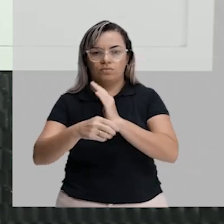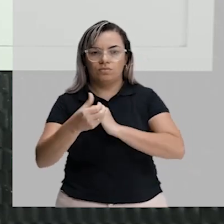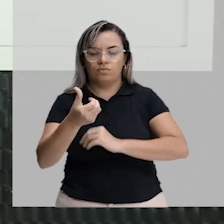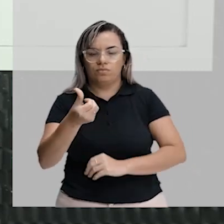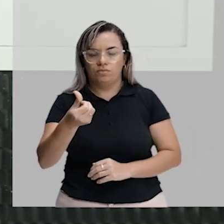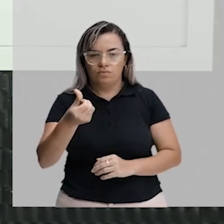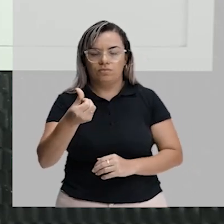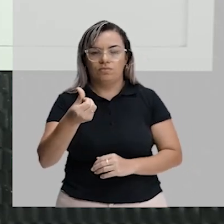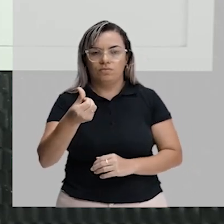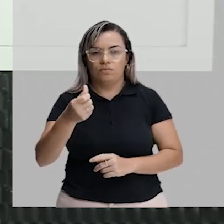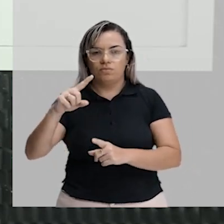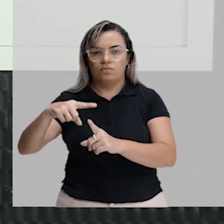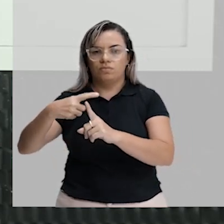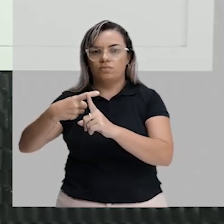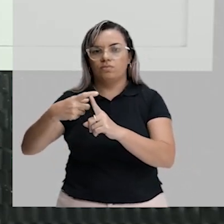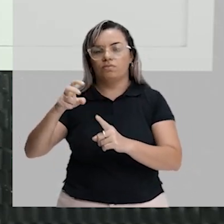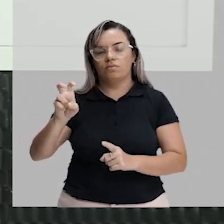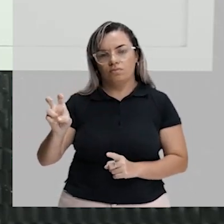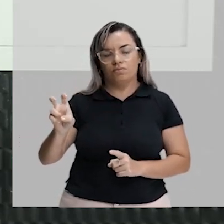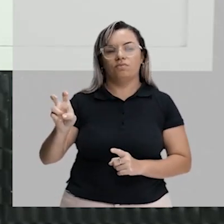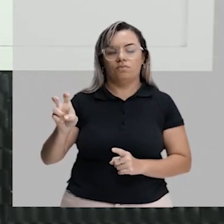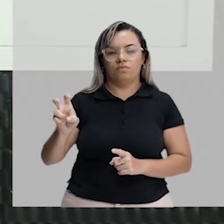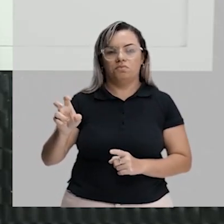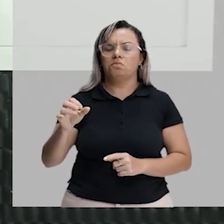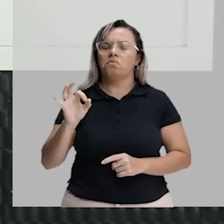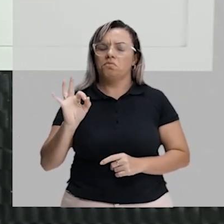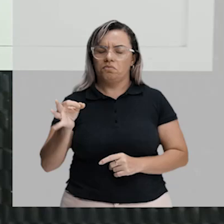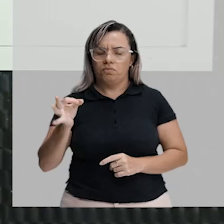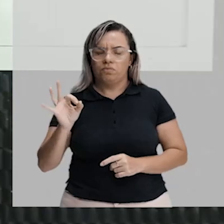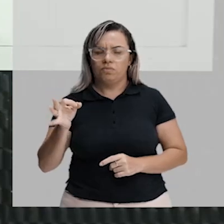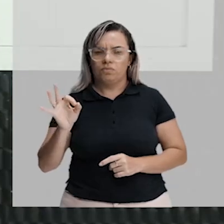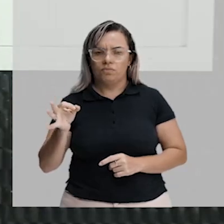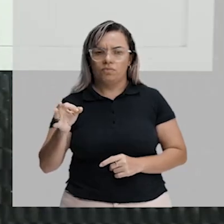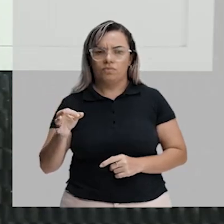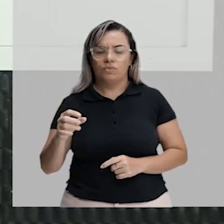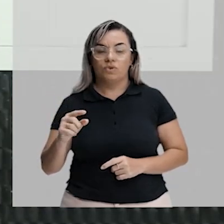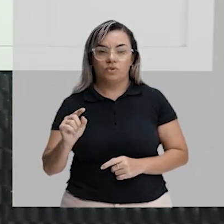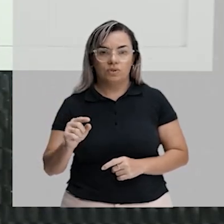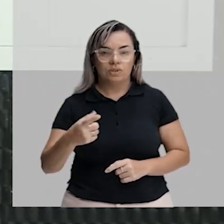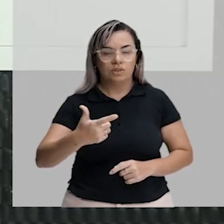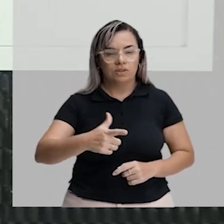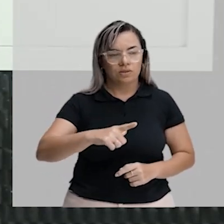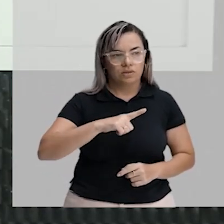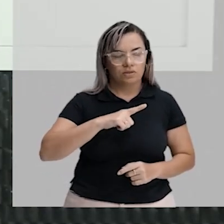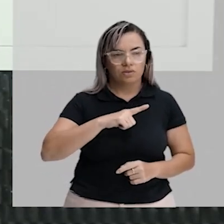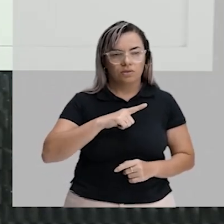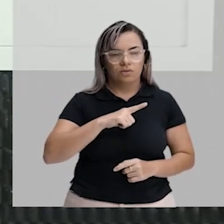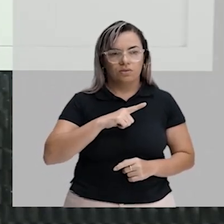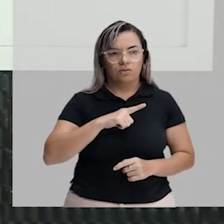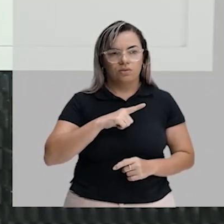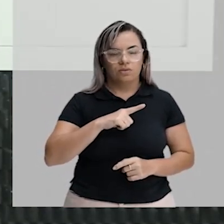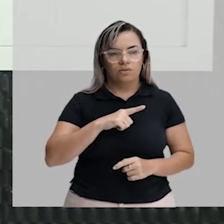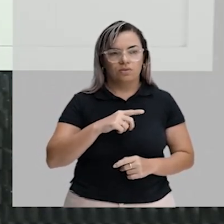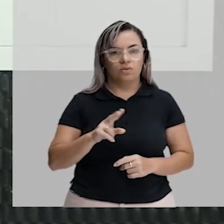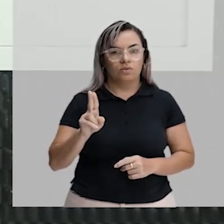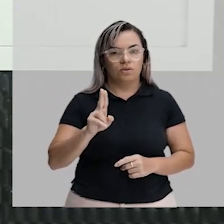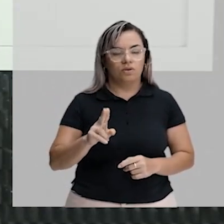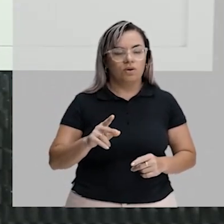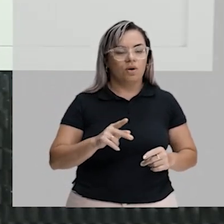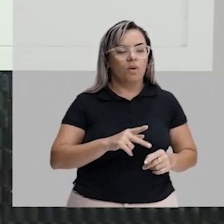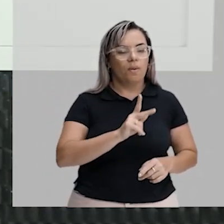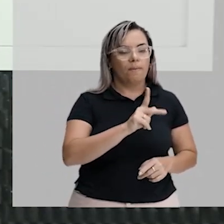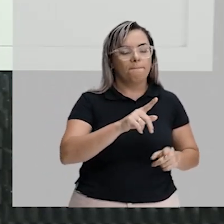6 mais 5. Certinho? Então, você tem que o seu